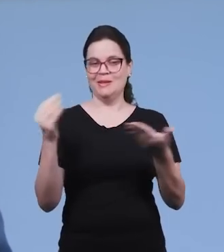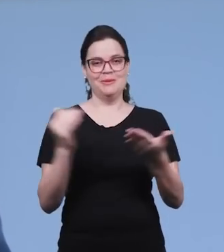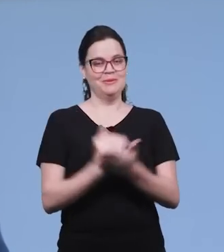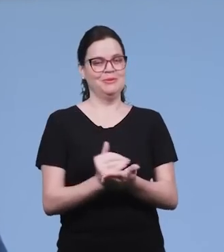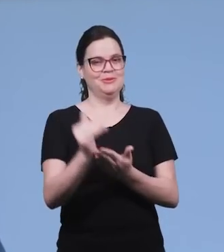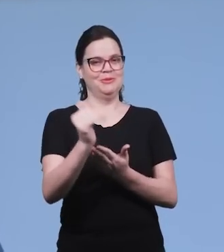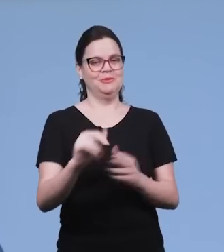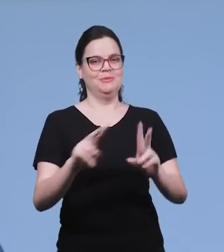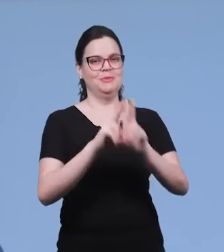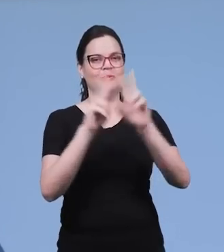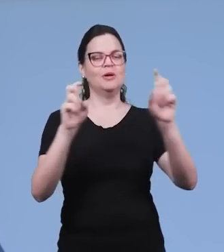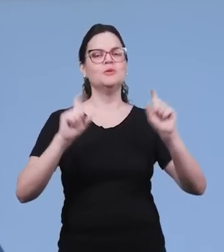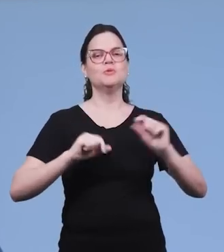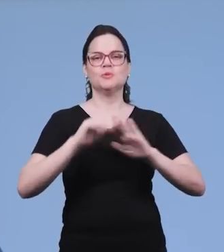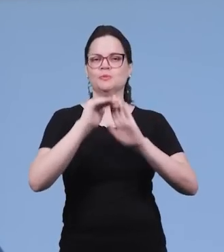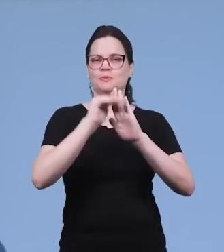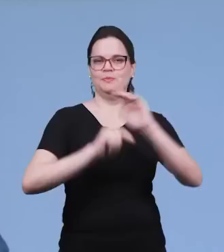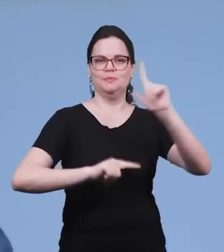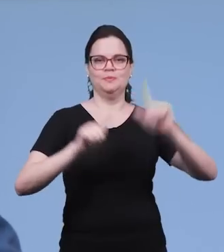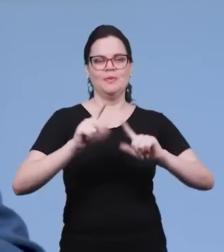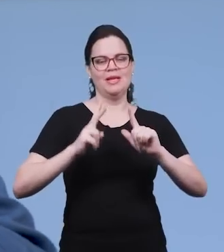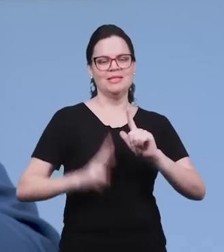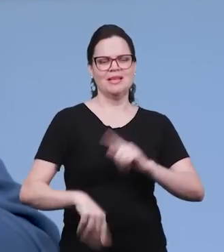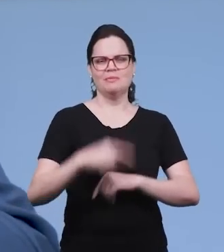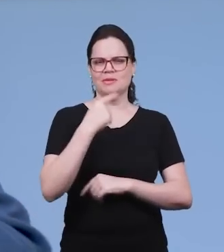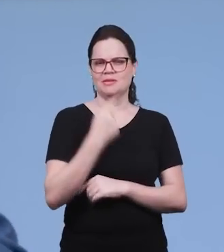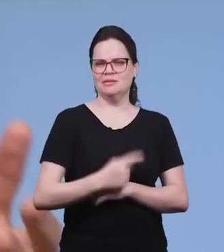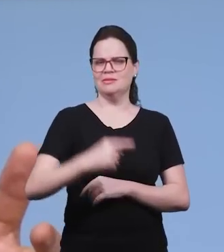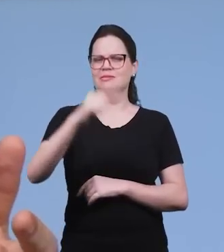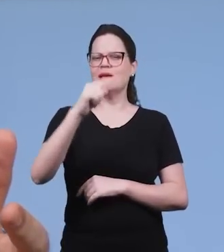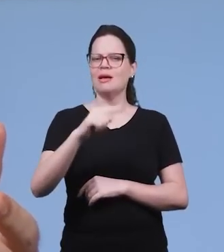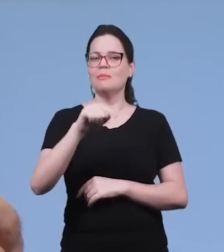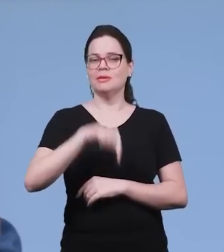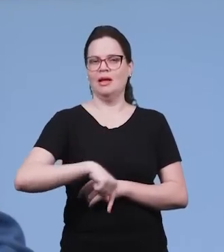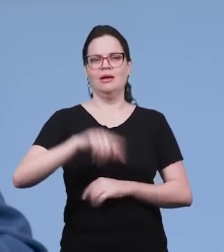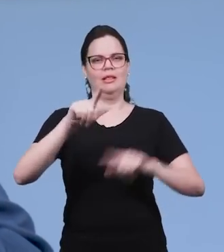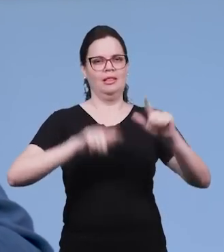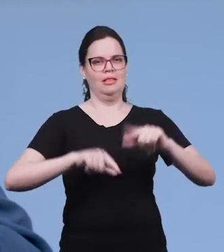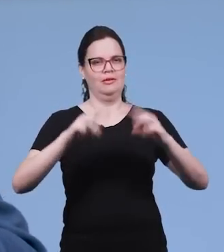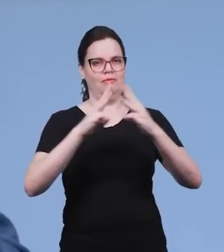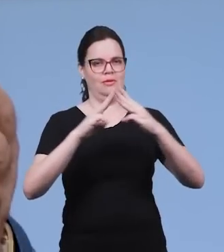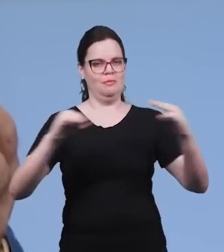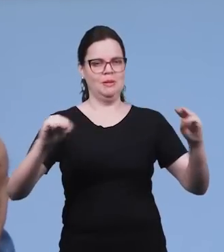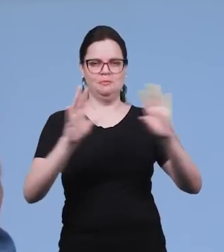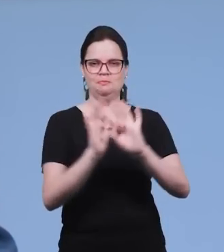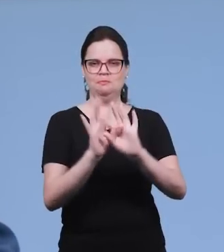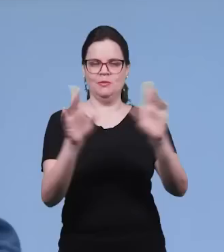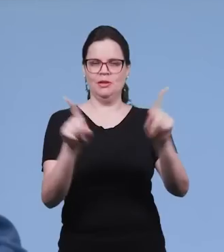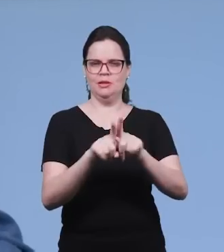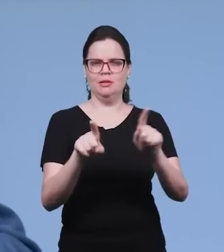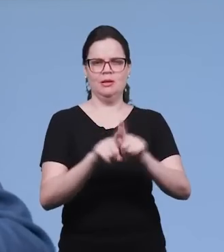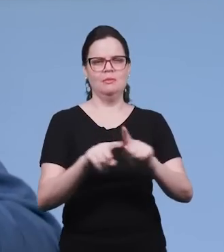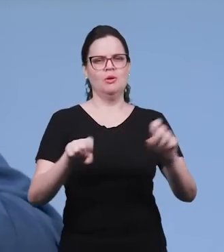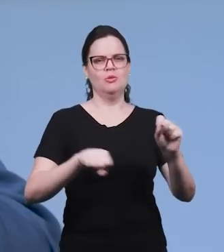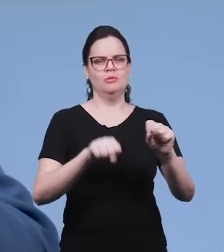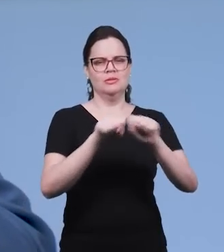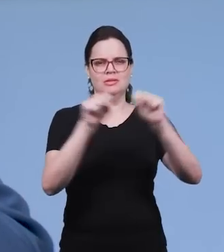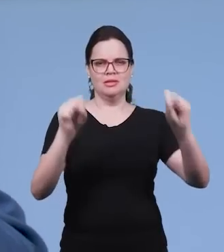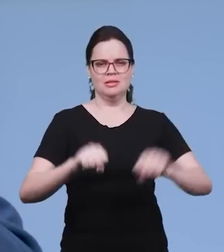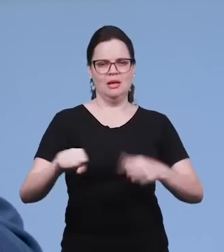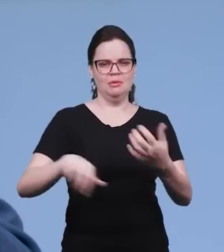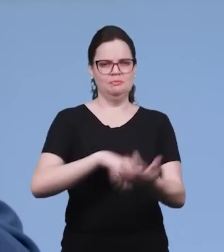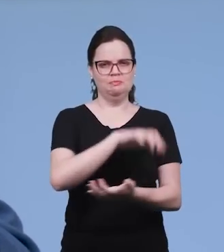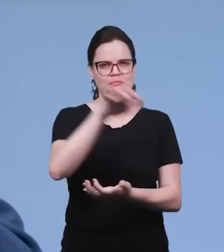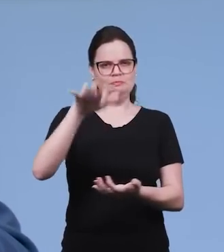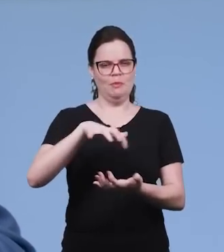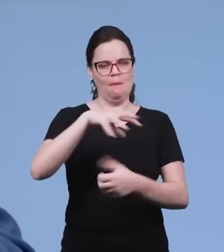o nosso programa semanal através da TV aberta e de um sistema multiplataformas através do